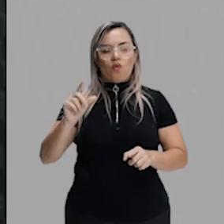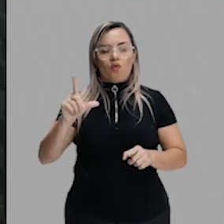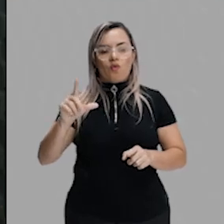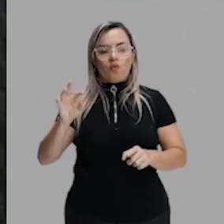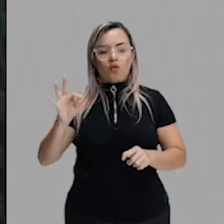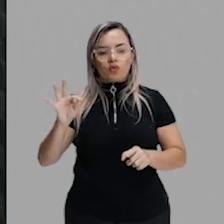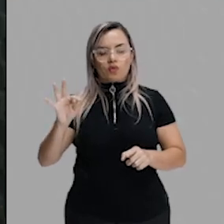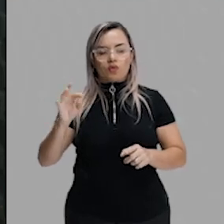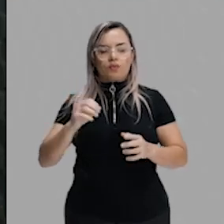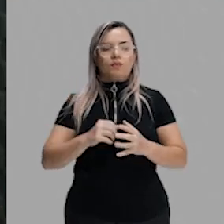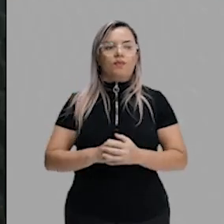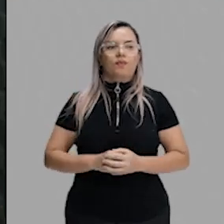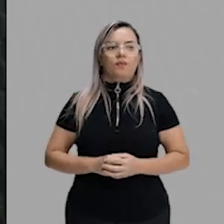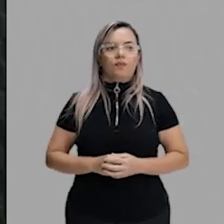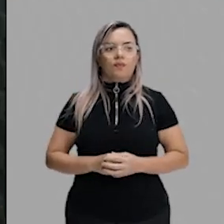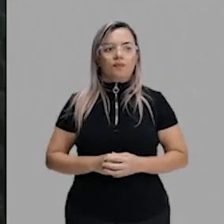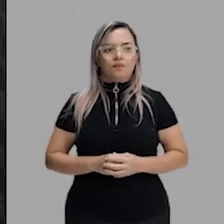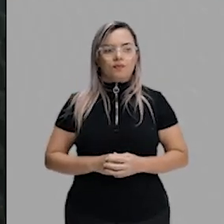É o volt, ó.